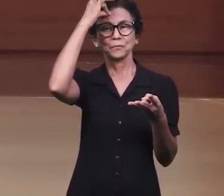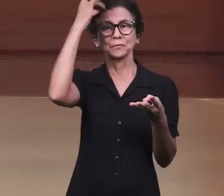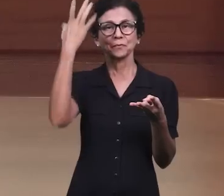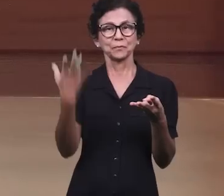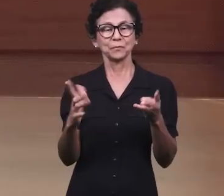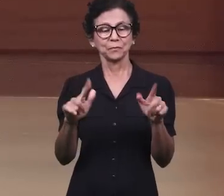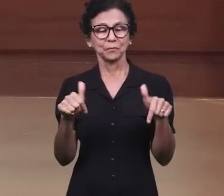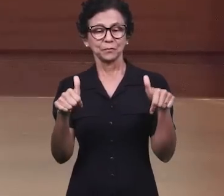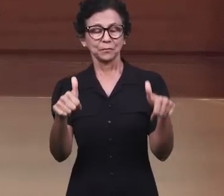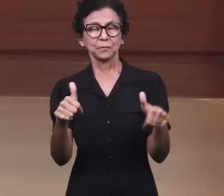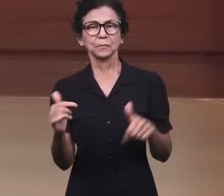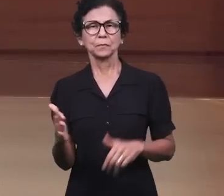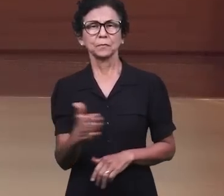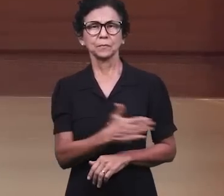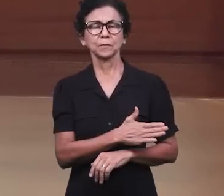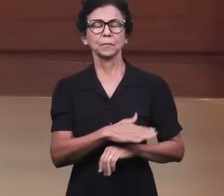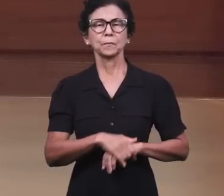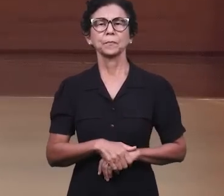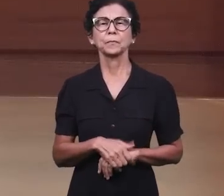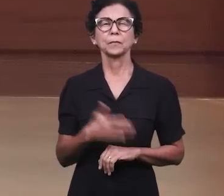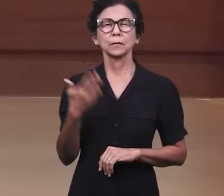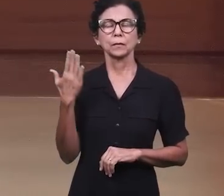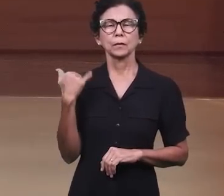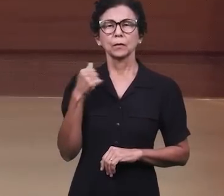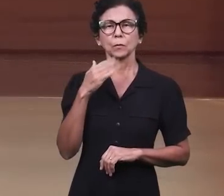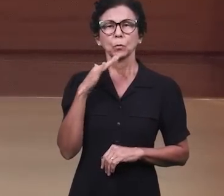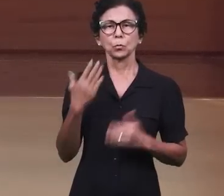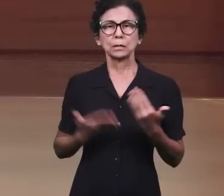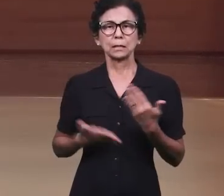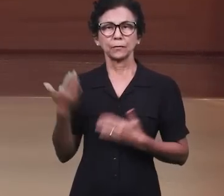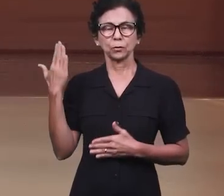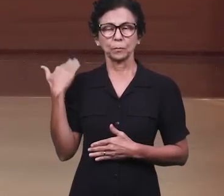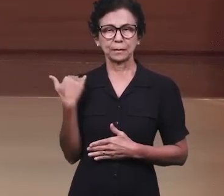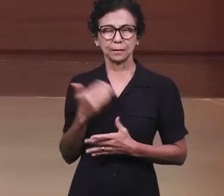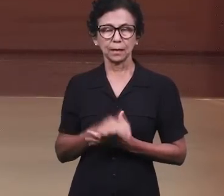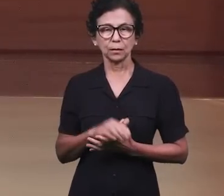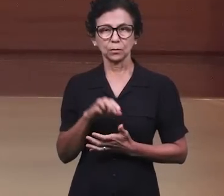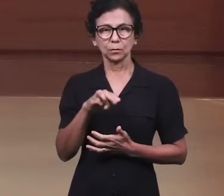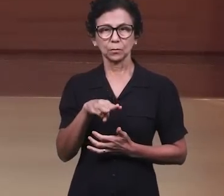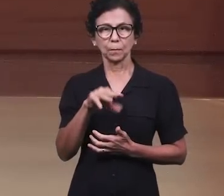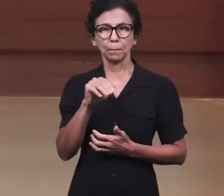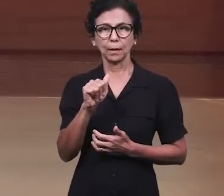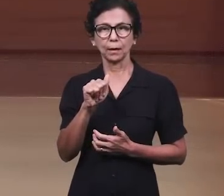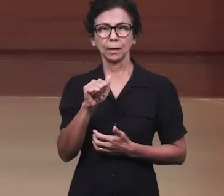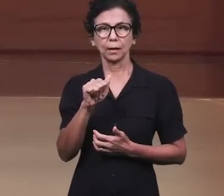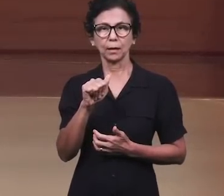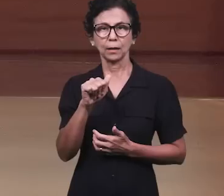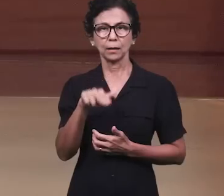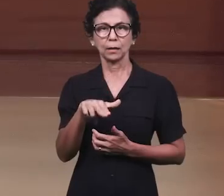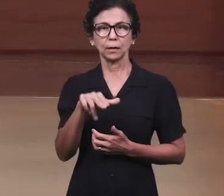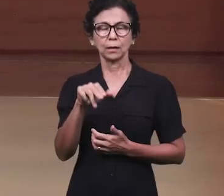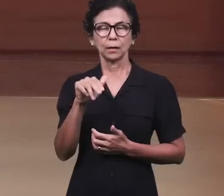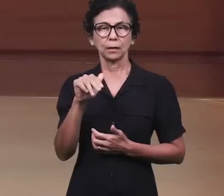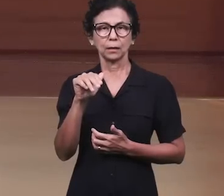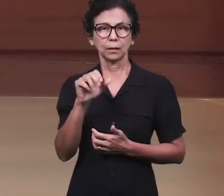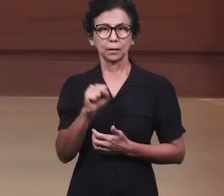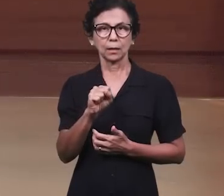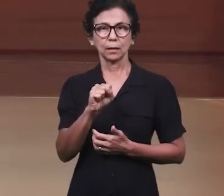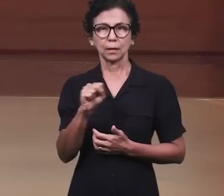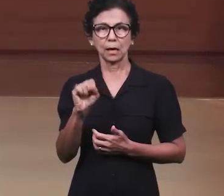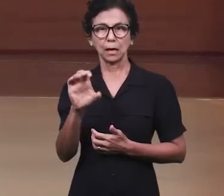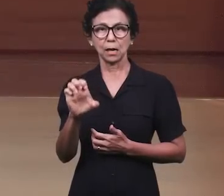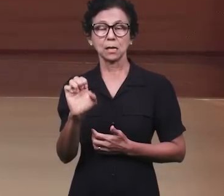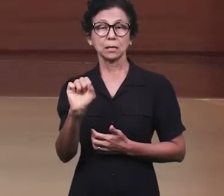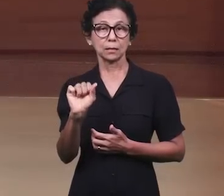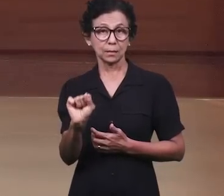Santo que vai fazer. O pastor Luiz lembrou aqui da situação de Manassés, o ensino foi dado. E é isso que cabe a nós como pais.